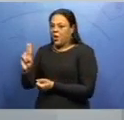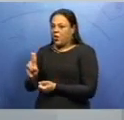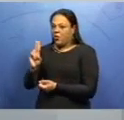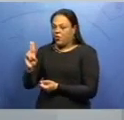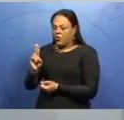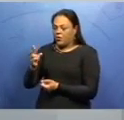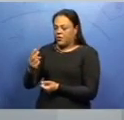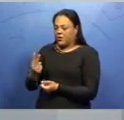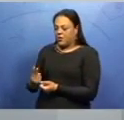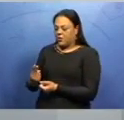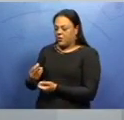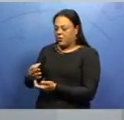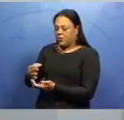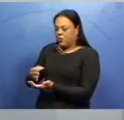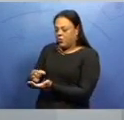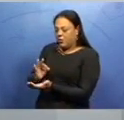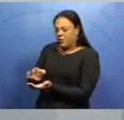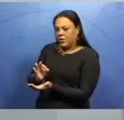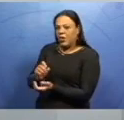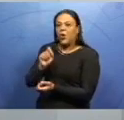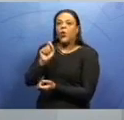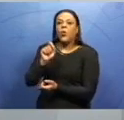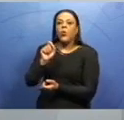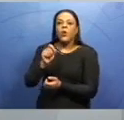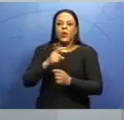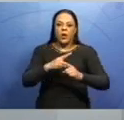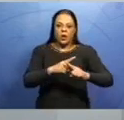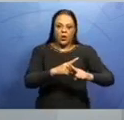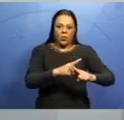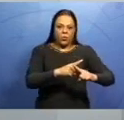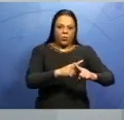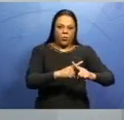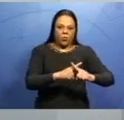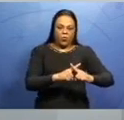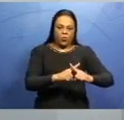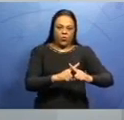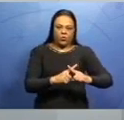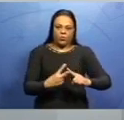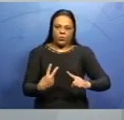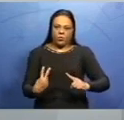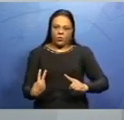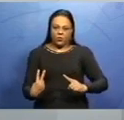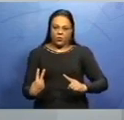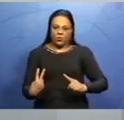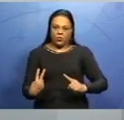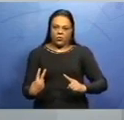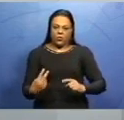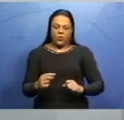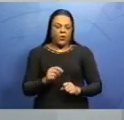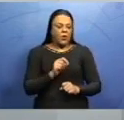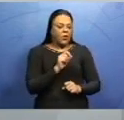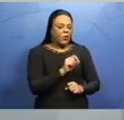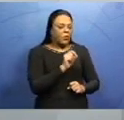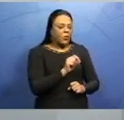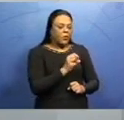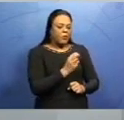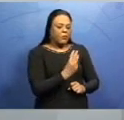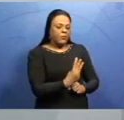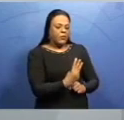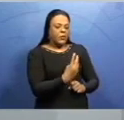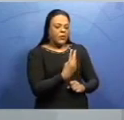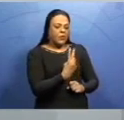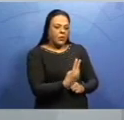xícaras, o que eu vou fazer? Vou multiplicar por 2. Então, eu tenho 32